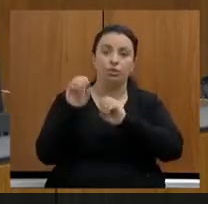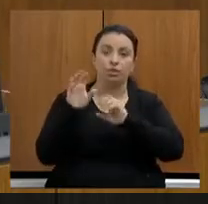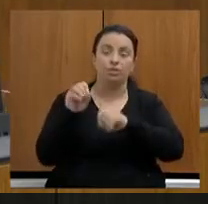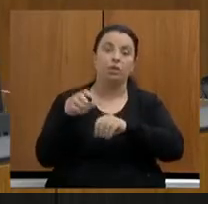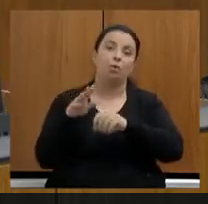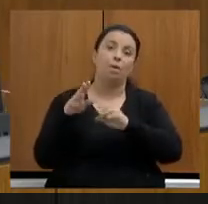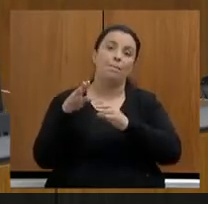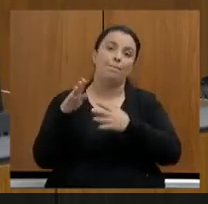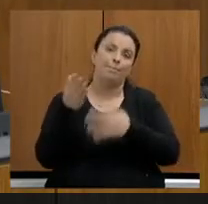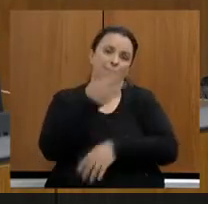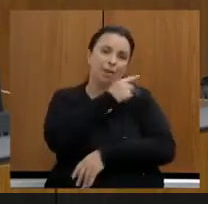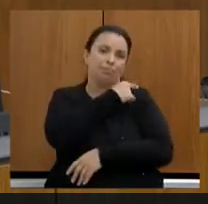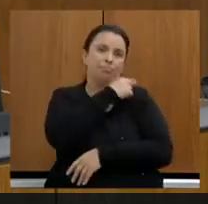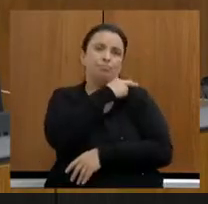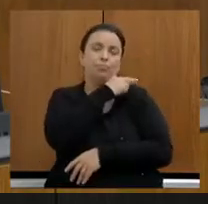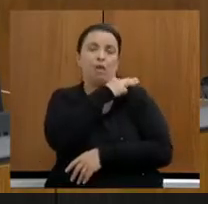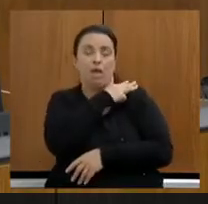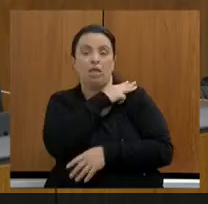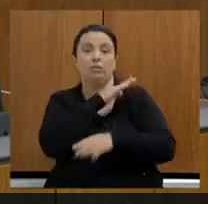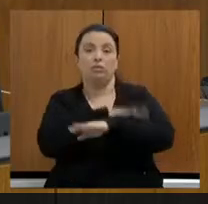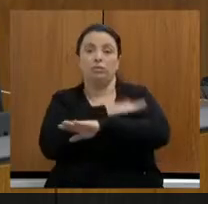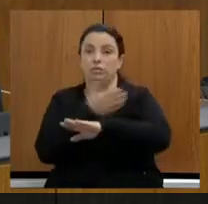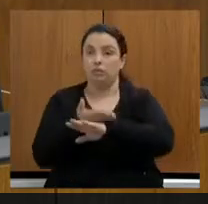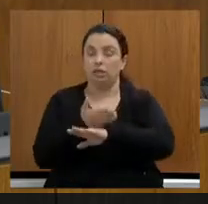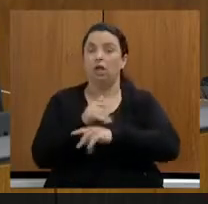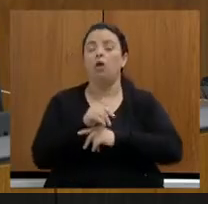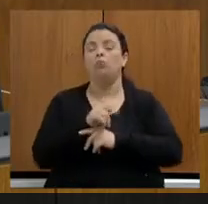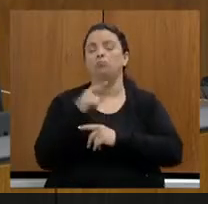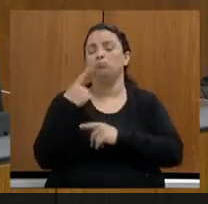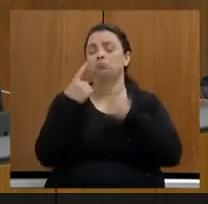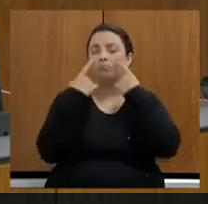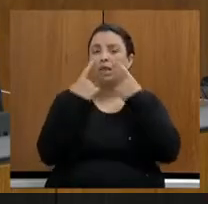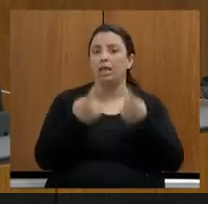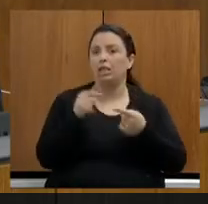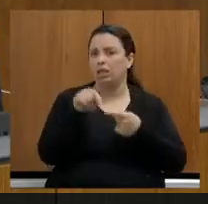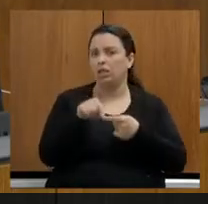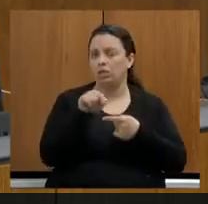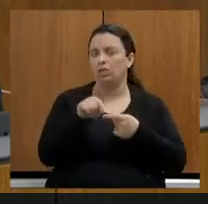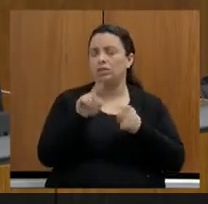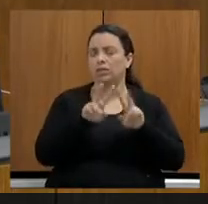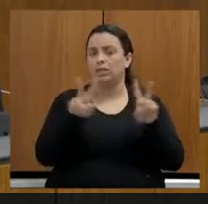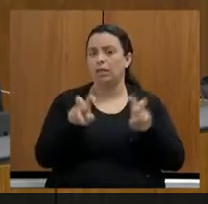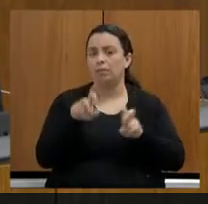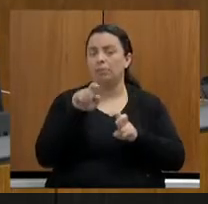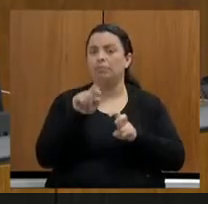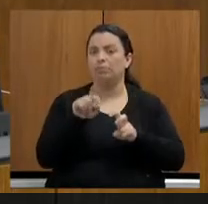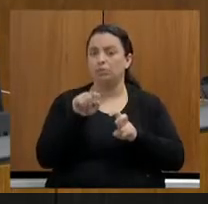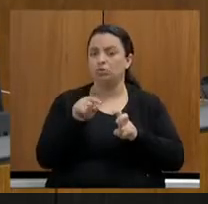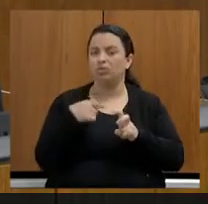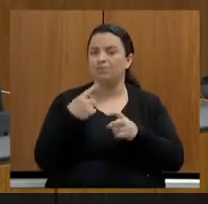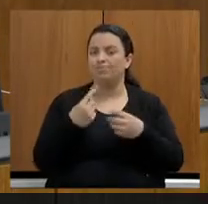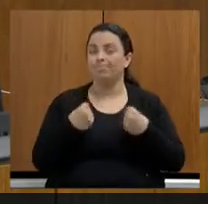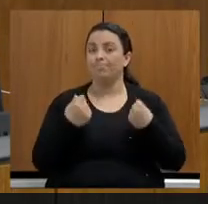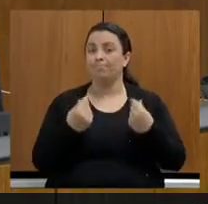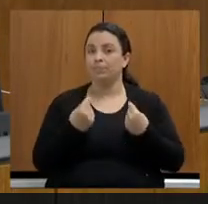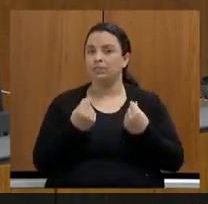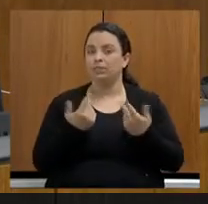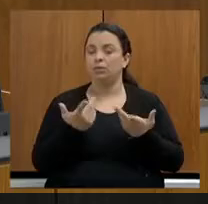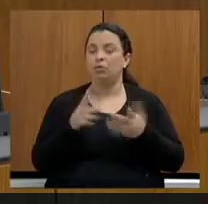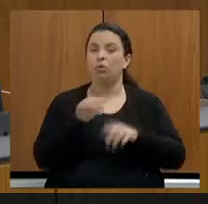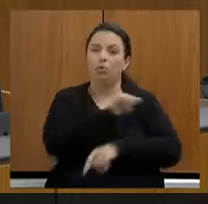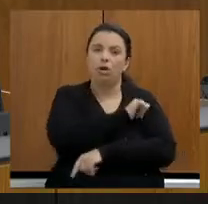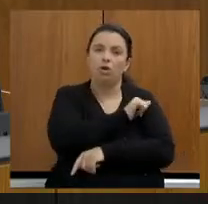integral a gente tem sido bem atento a esse tema sabe esse ponto que senhor colocou é algo que a gente é bem sensível para um estudante que o